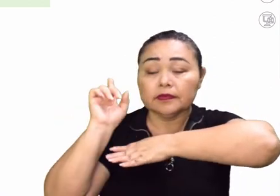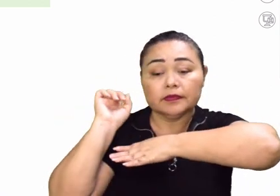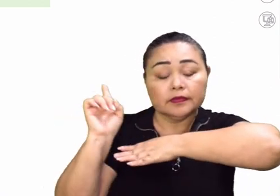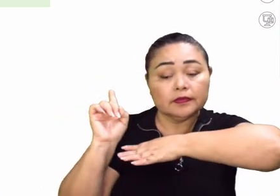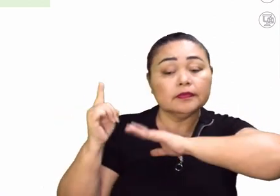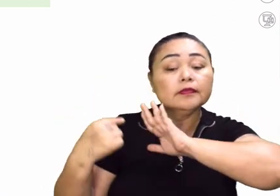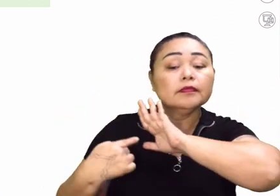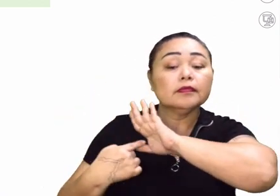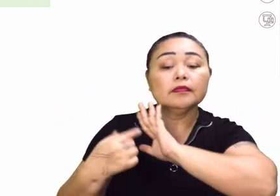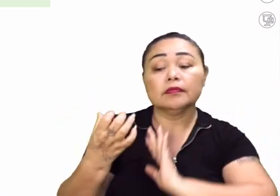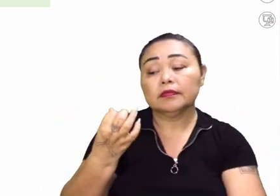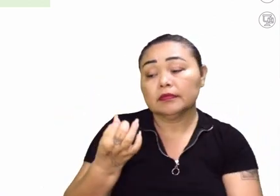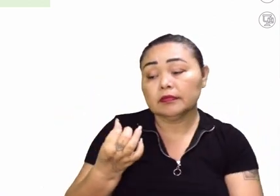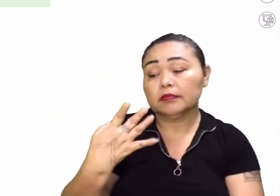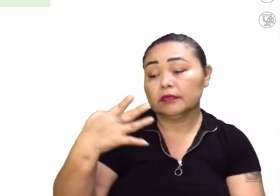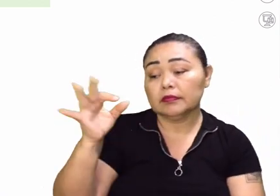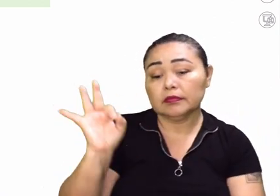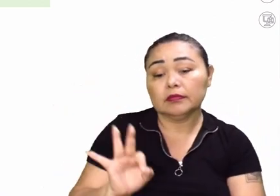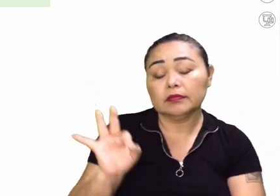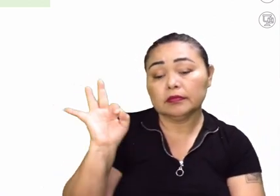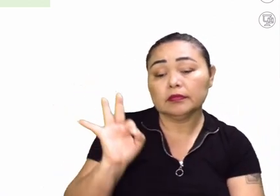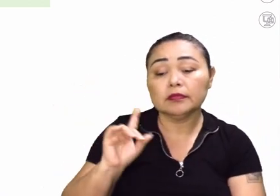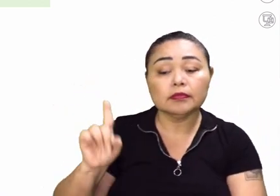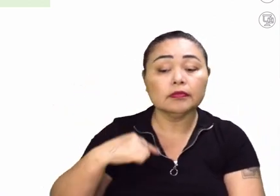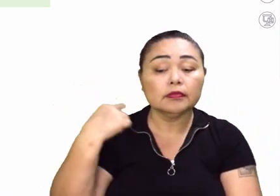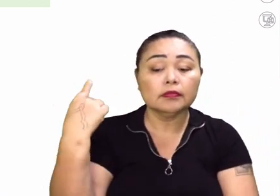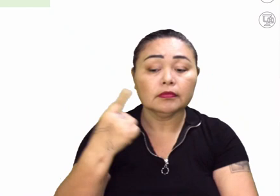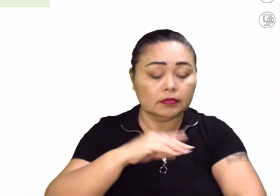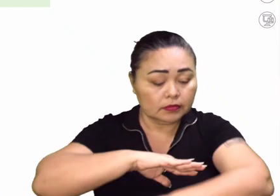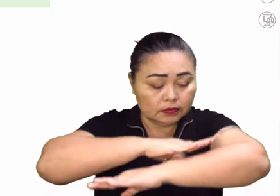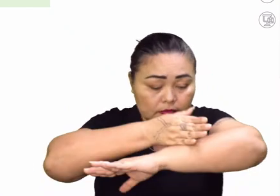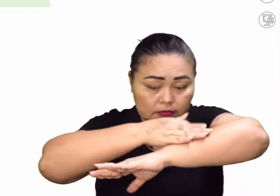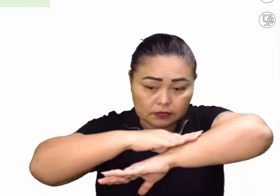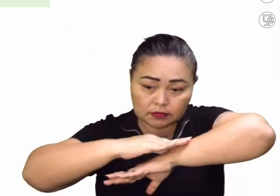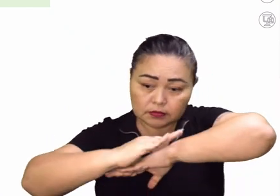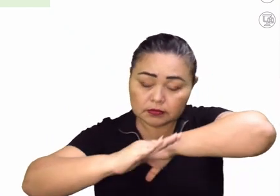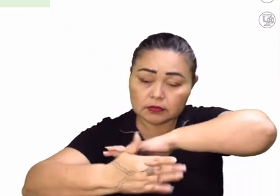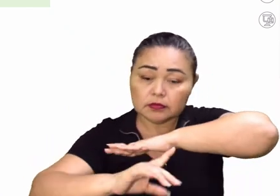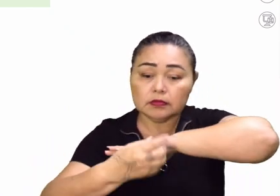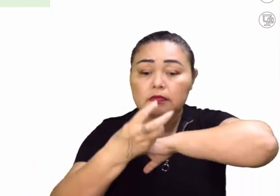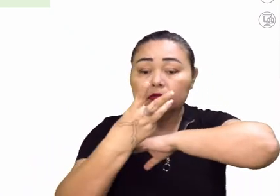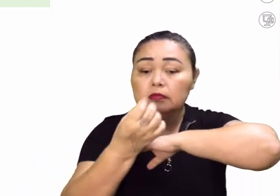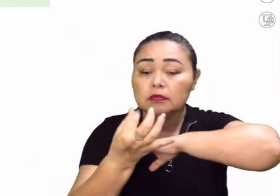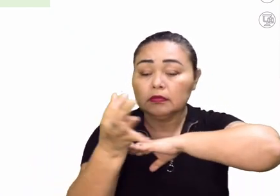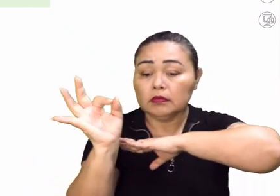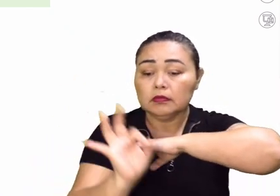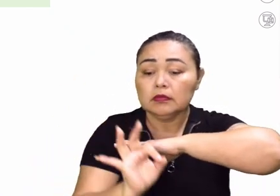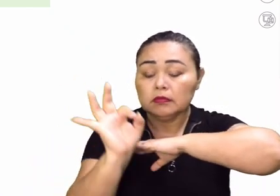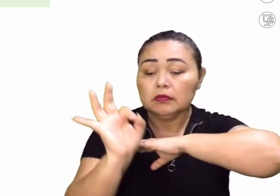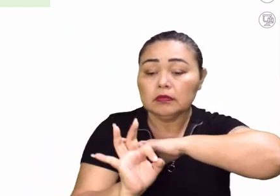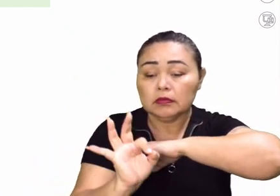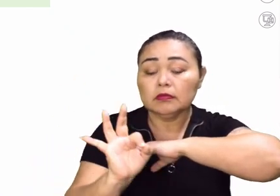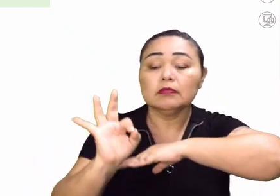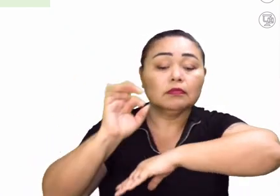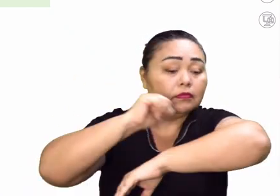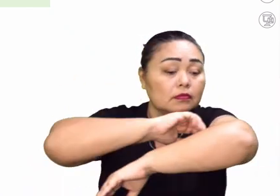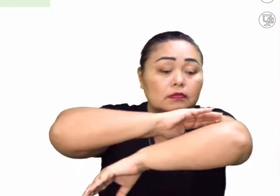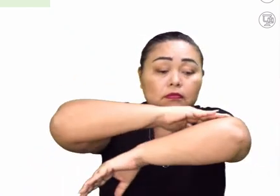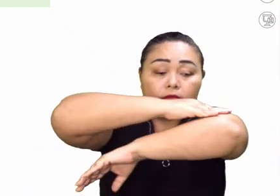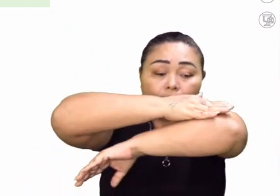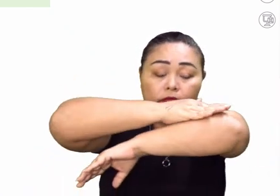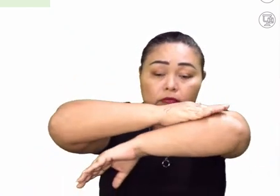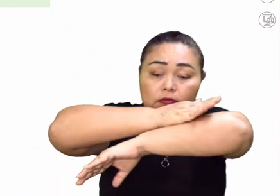estrutura representa 64 da nossa estrutura geológica 36% escudo cristalinos